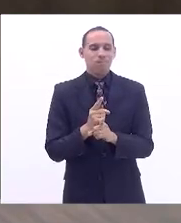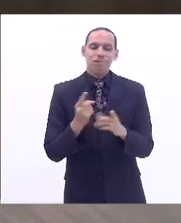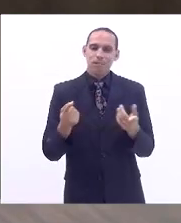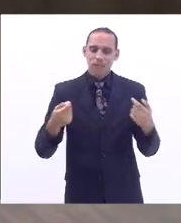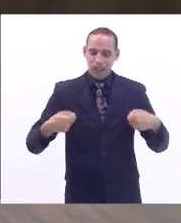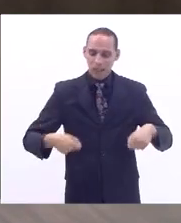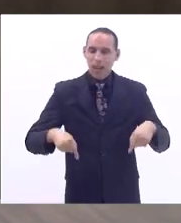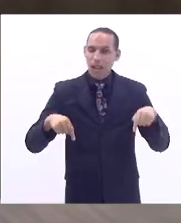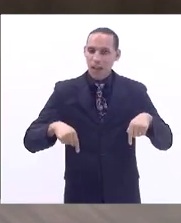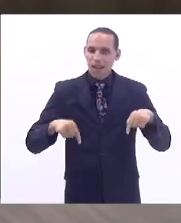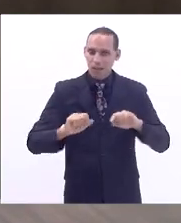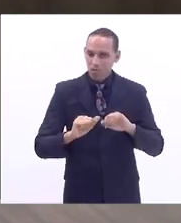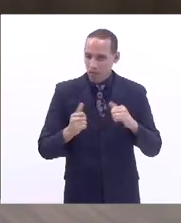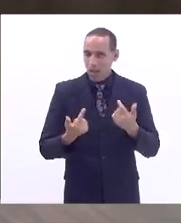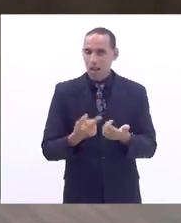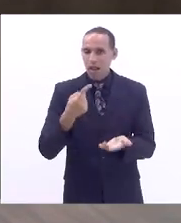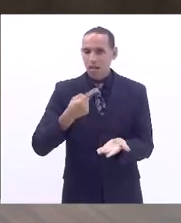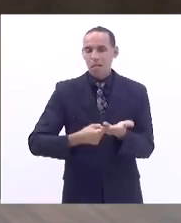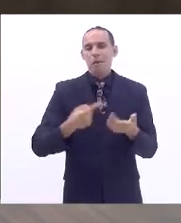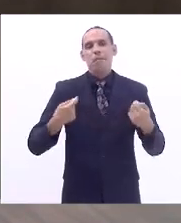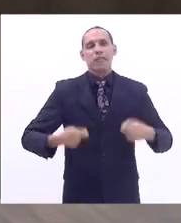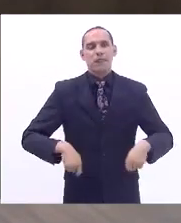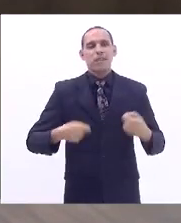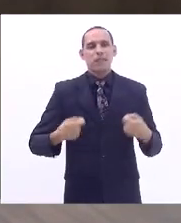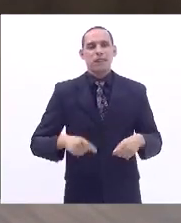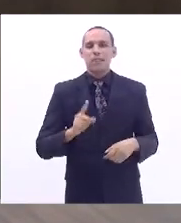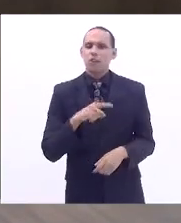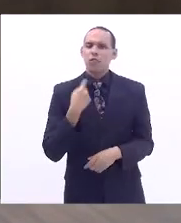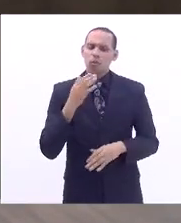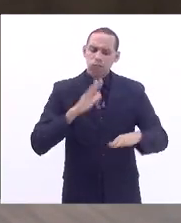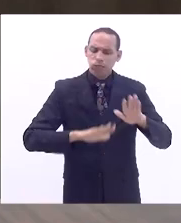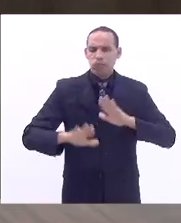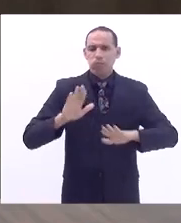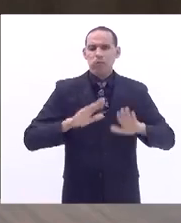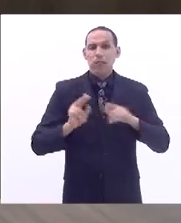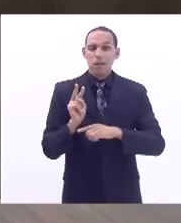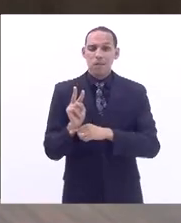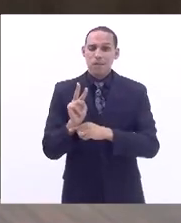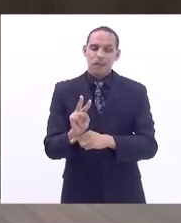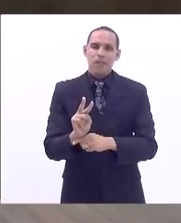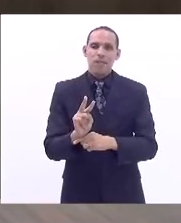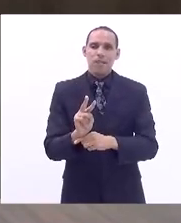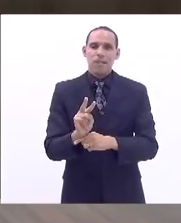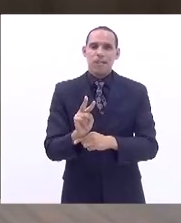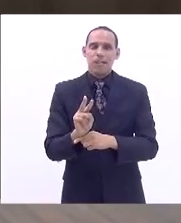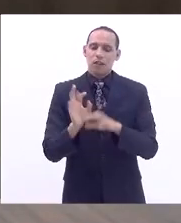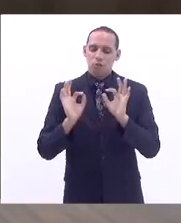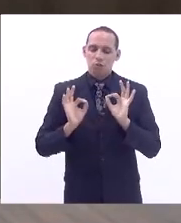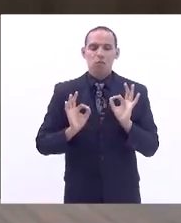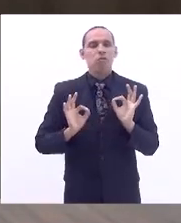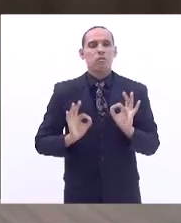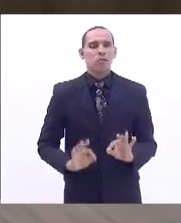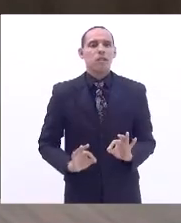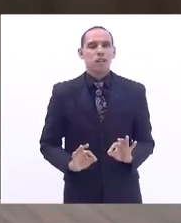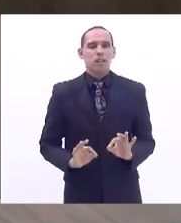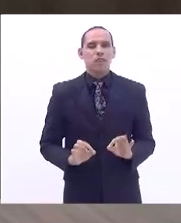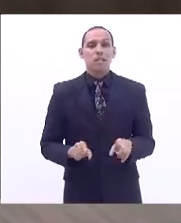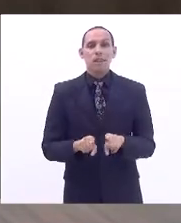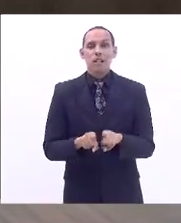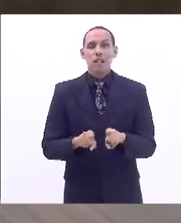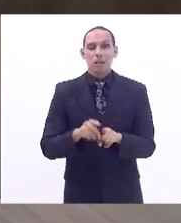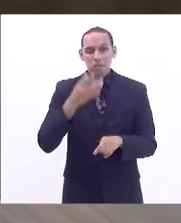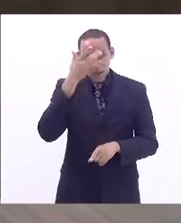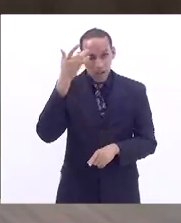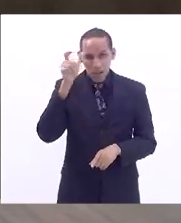essa casa tem que ter compromisso não é e tomarmos um cuidado para defender a justiça a